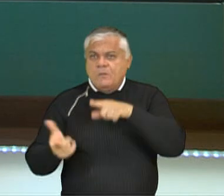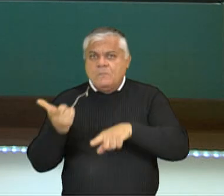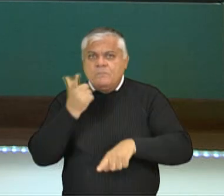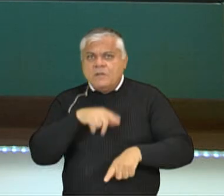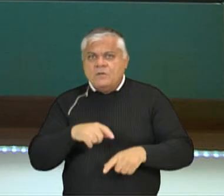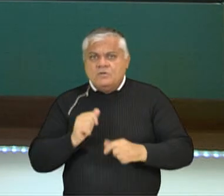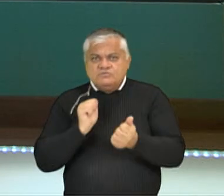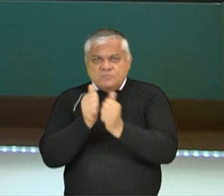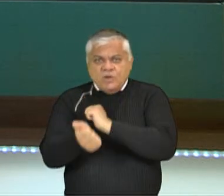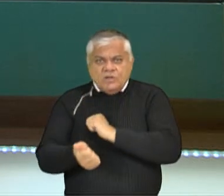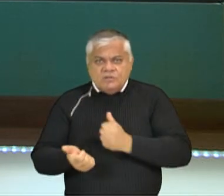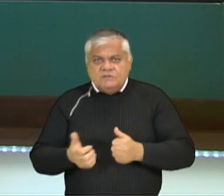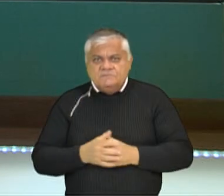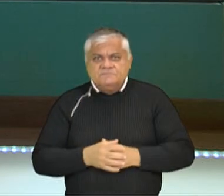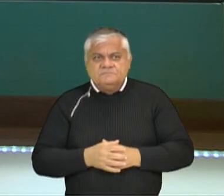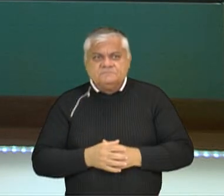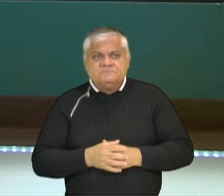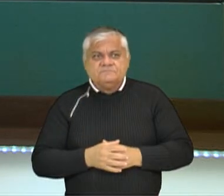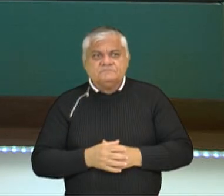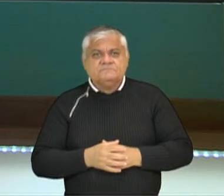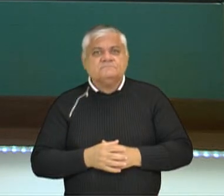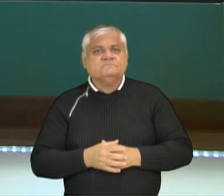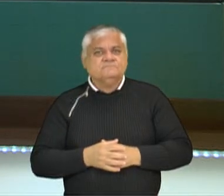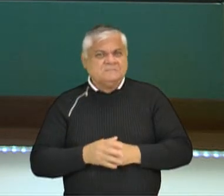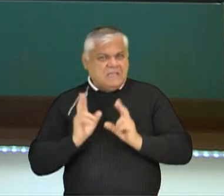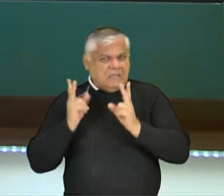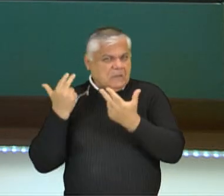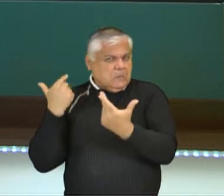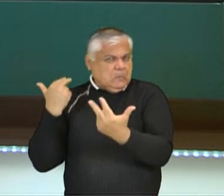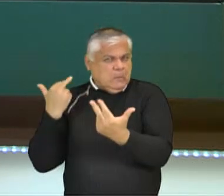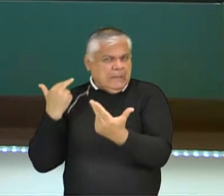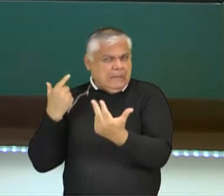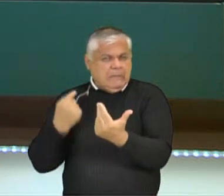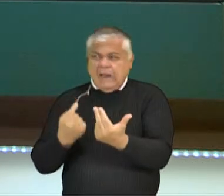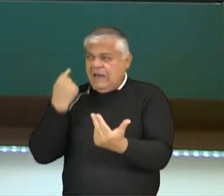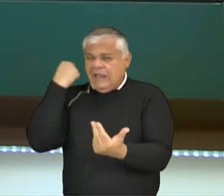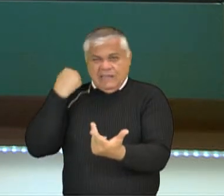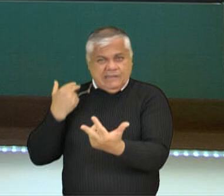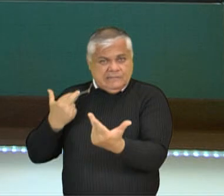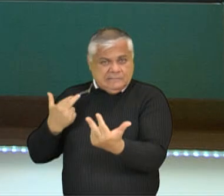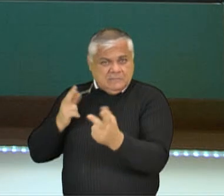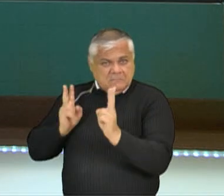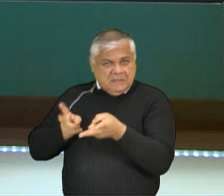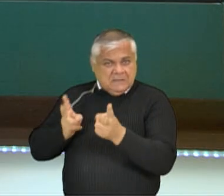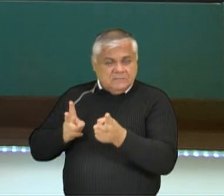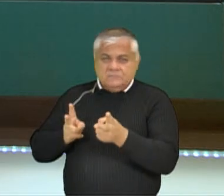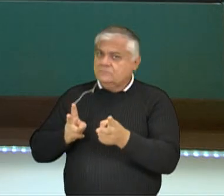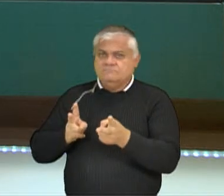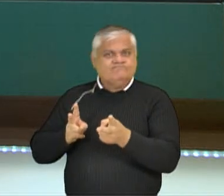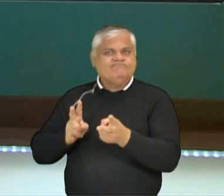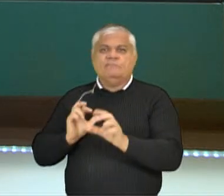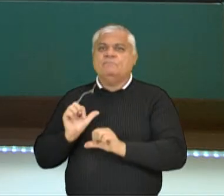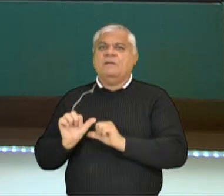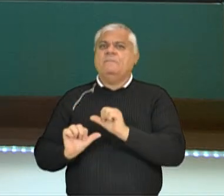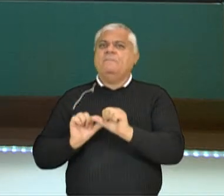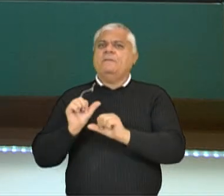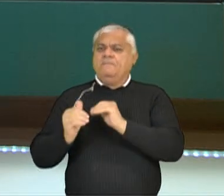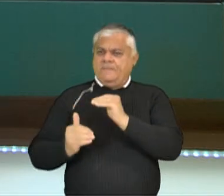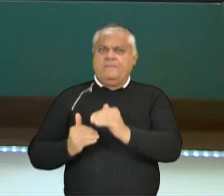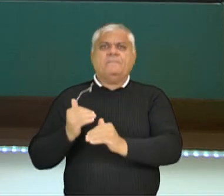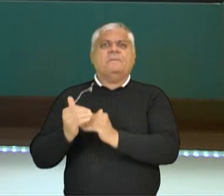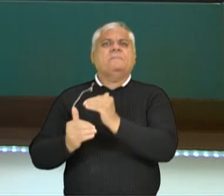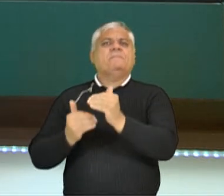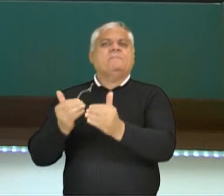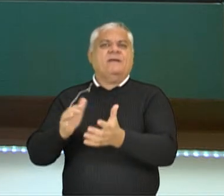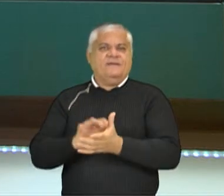esportes hoje? Ela é a mesma que era anos atrás? Né? Não. Então, ela evoluiu junto.